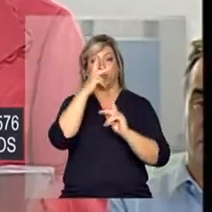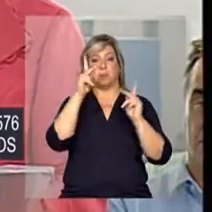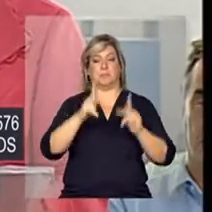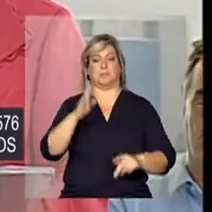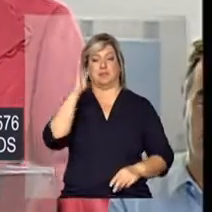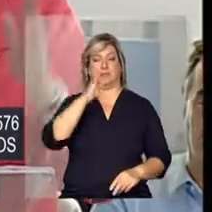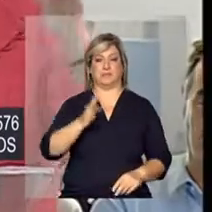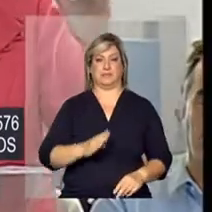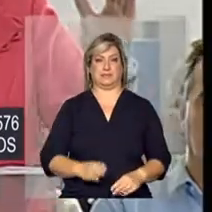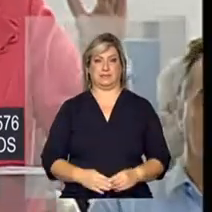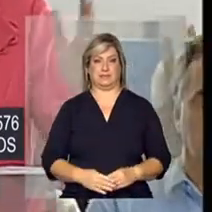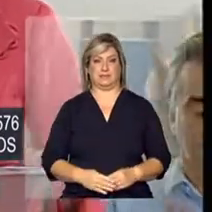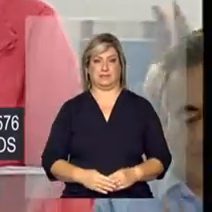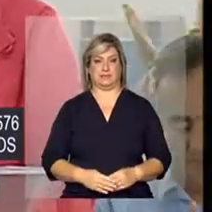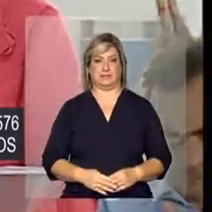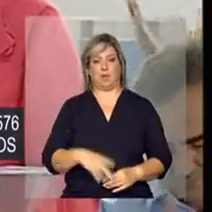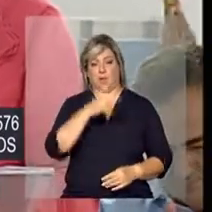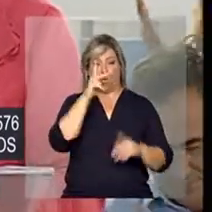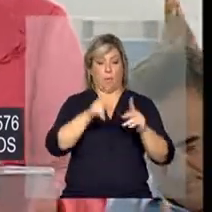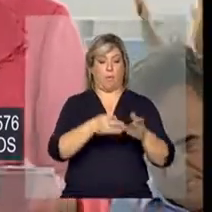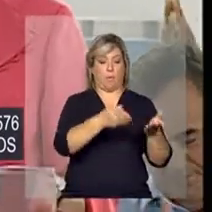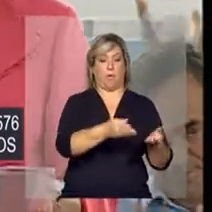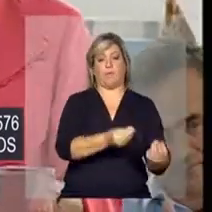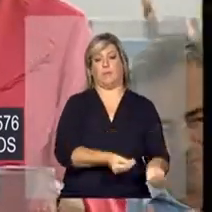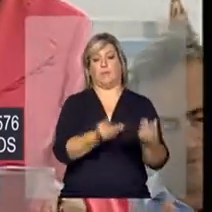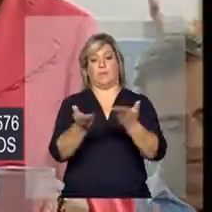brasileiro. Do povo para o povo.